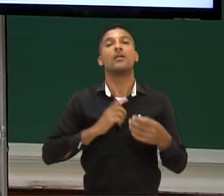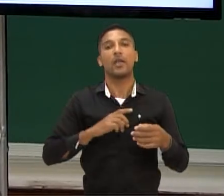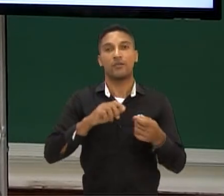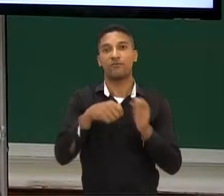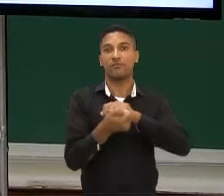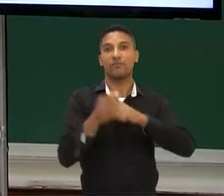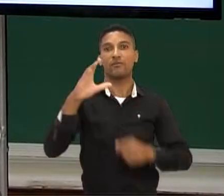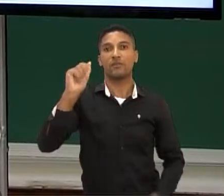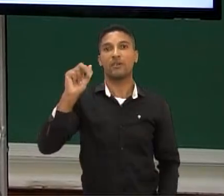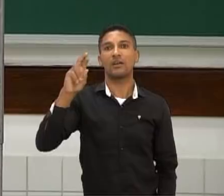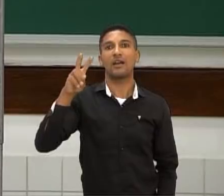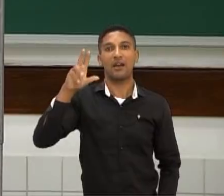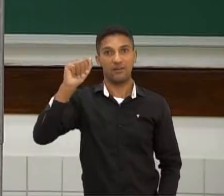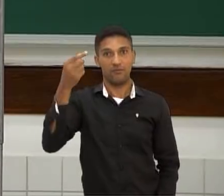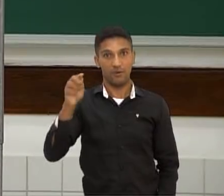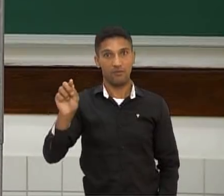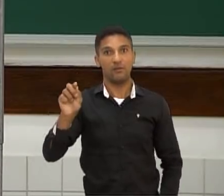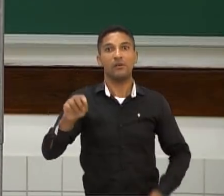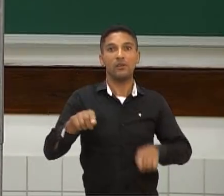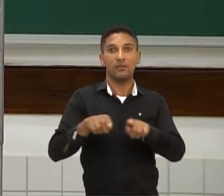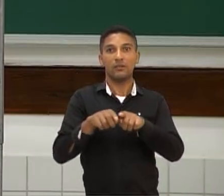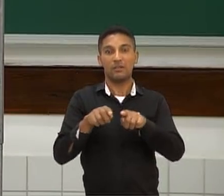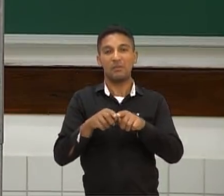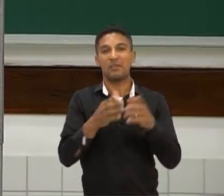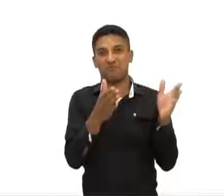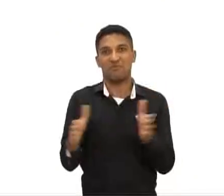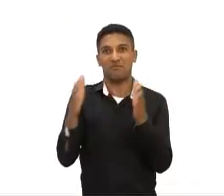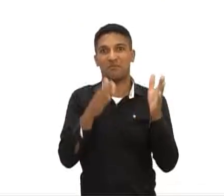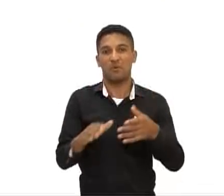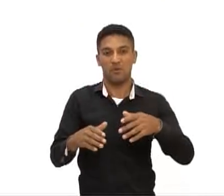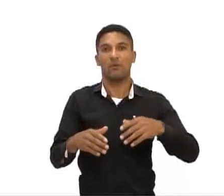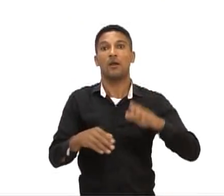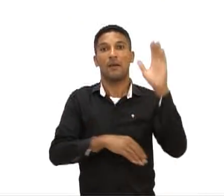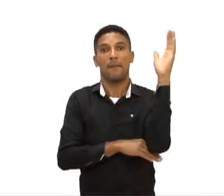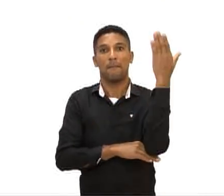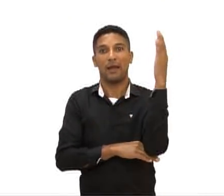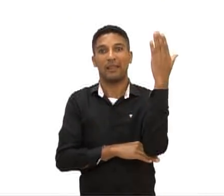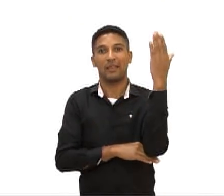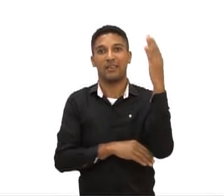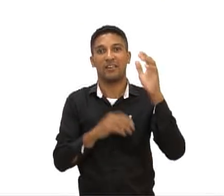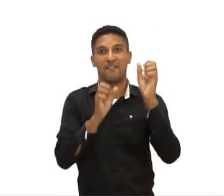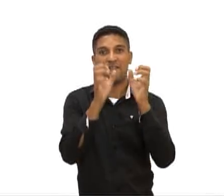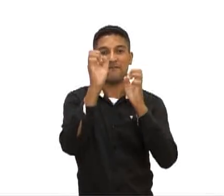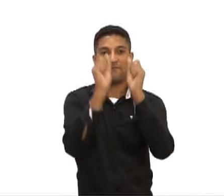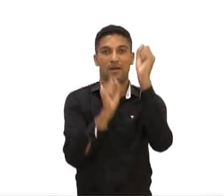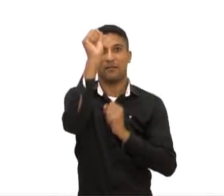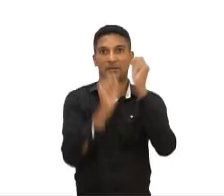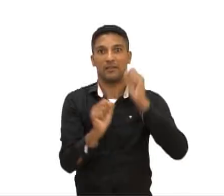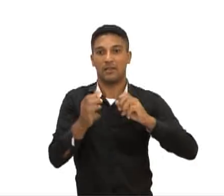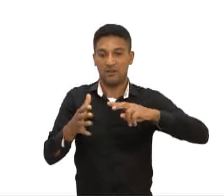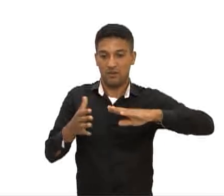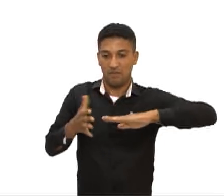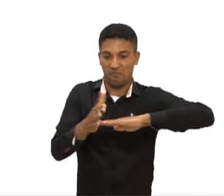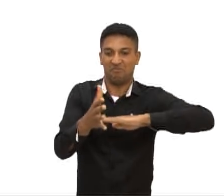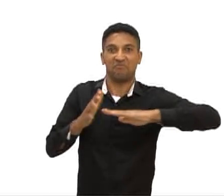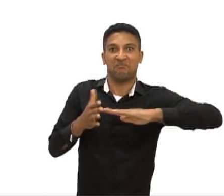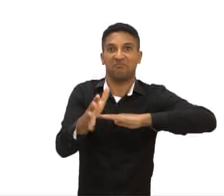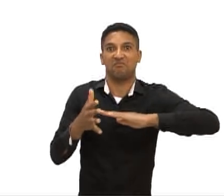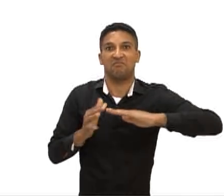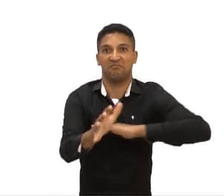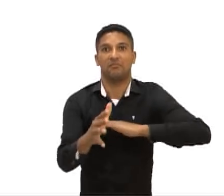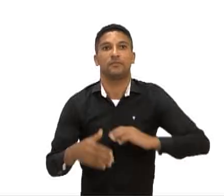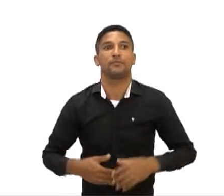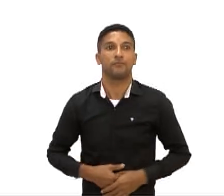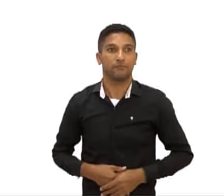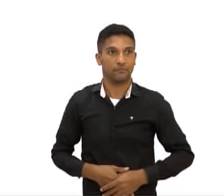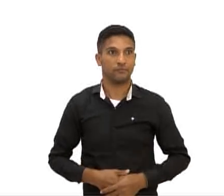Mata Atlântica. A Mata Atlântica, ela é considerada um dos ricos biomas do nosso planeta, ou seja,